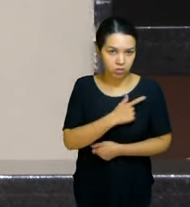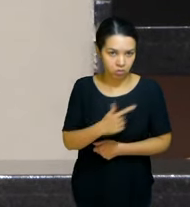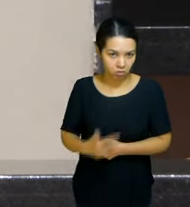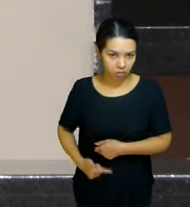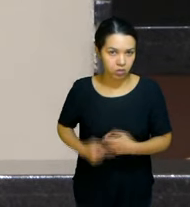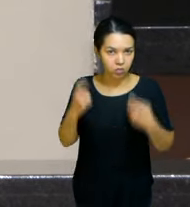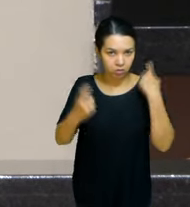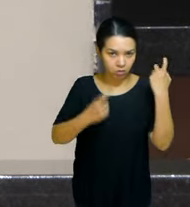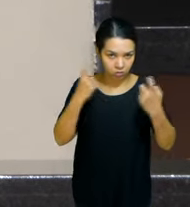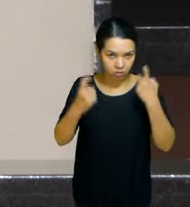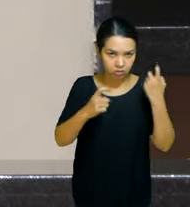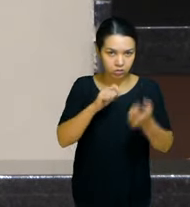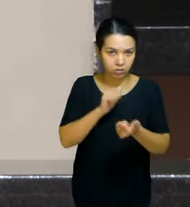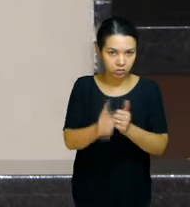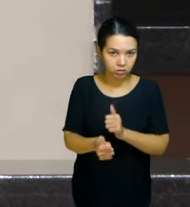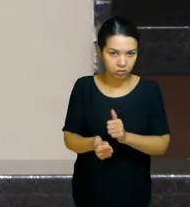esporte.